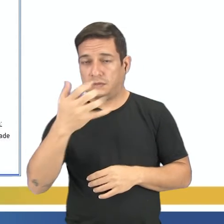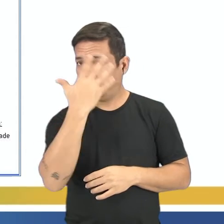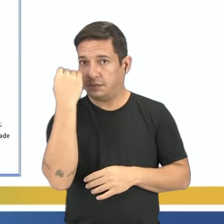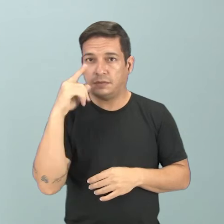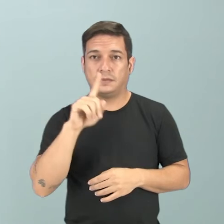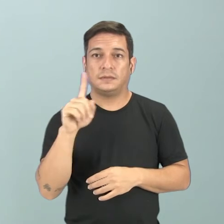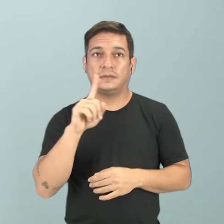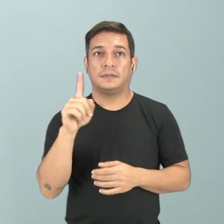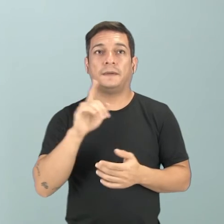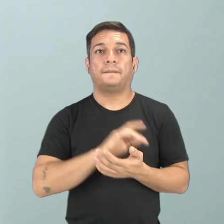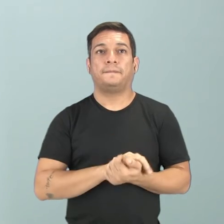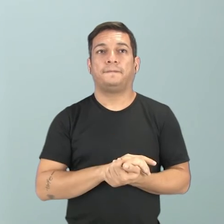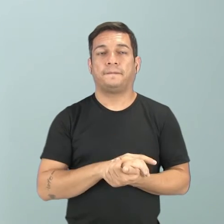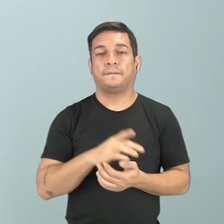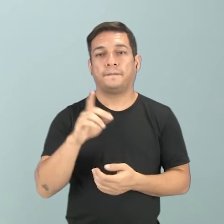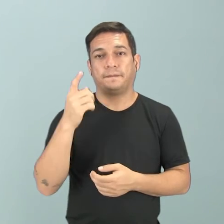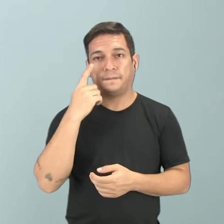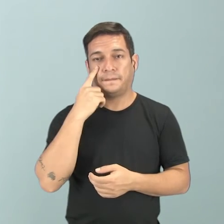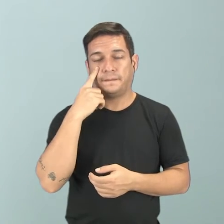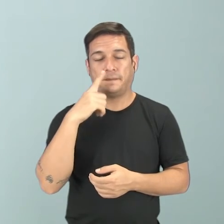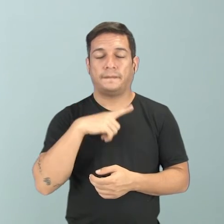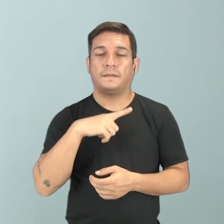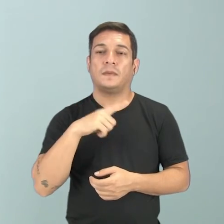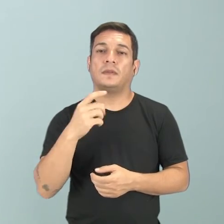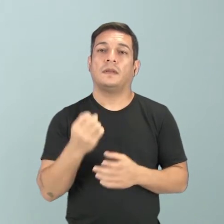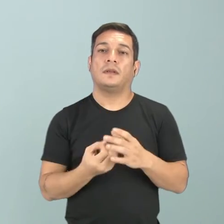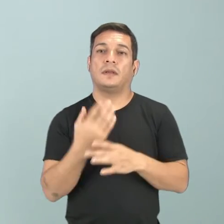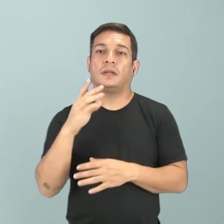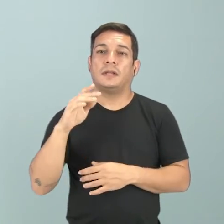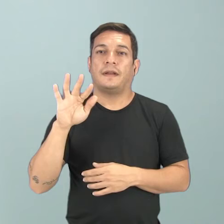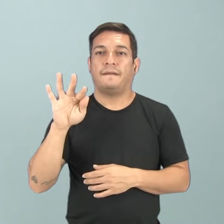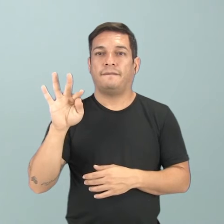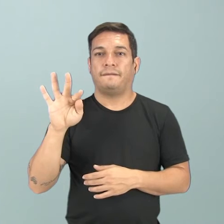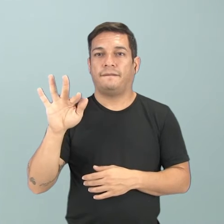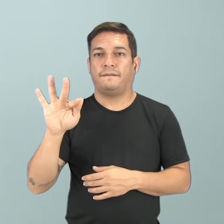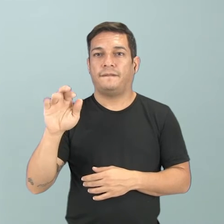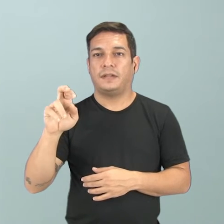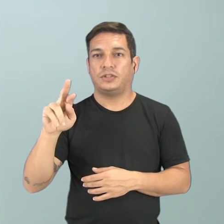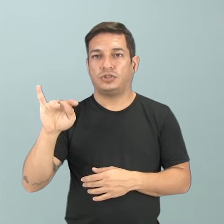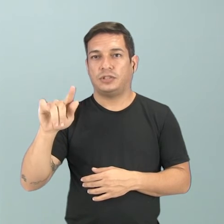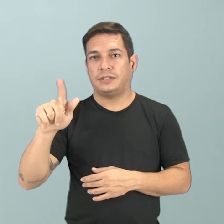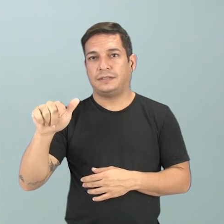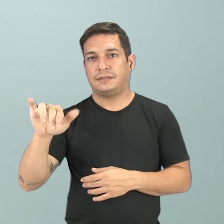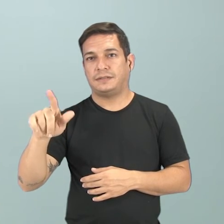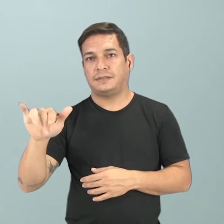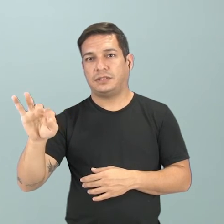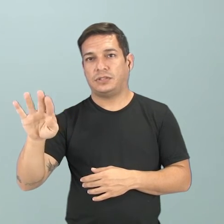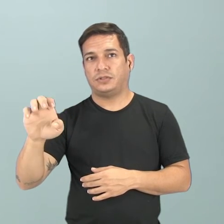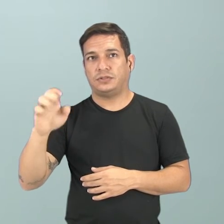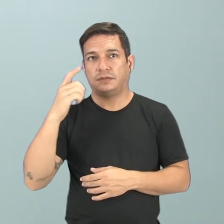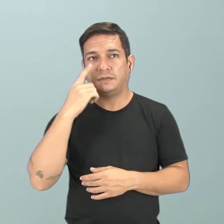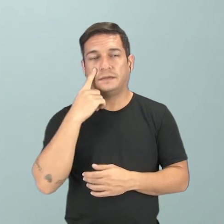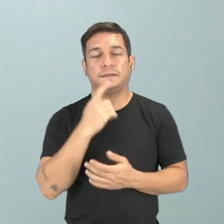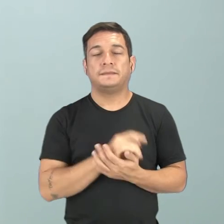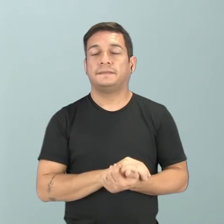esqueça, biodigestores, nós temos a produção de fertilizantes e gás combustível.